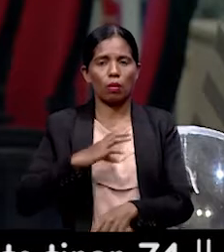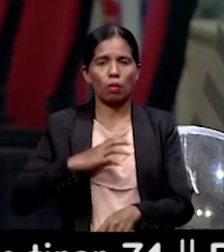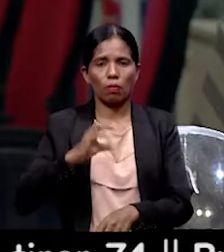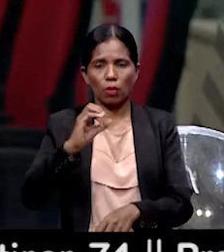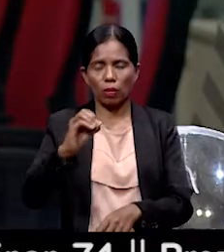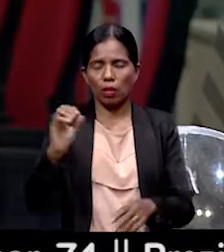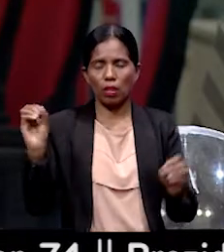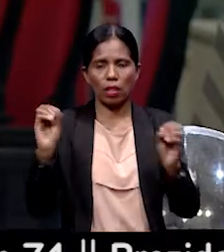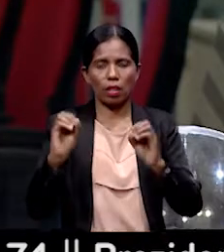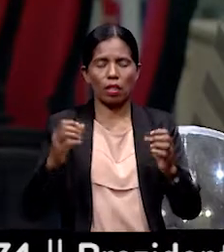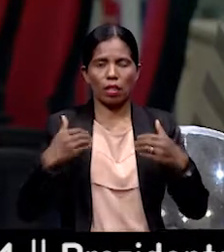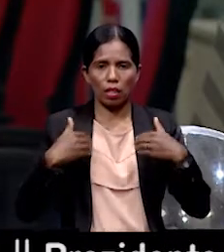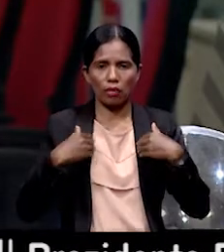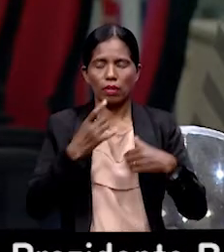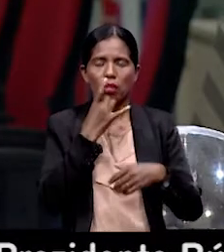zerador.